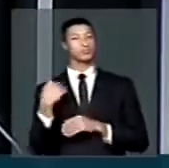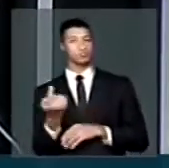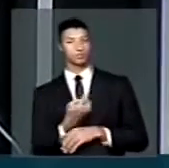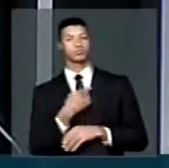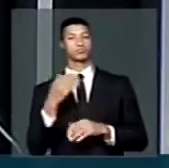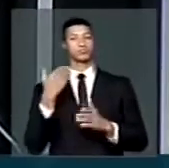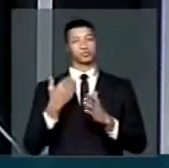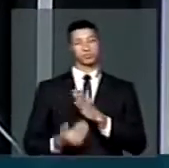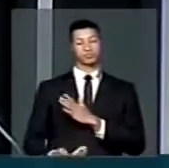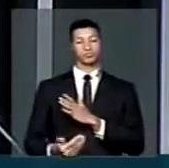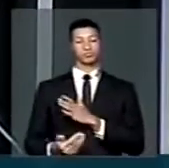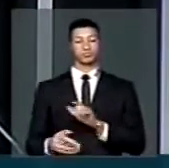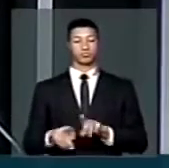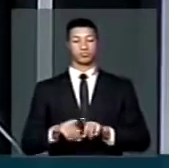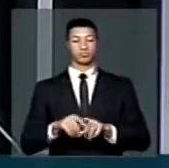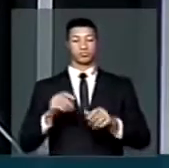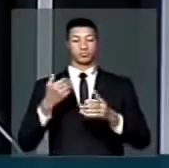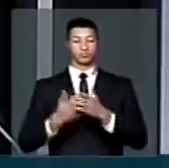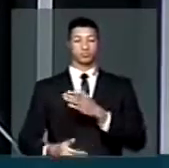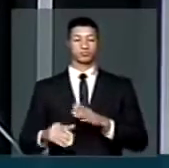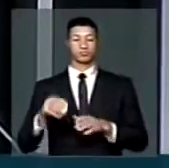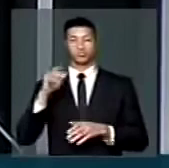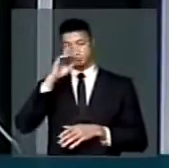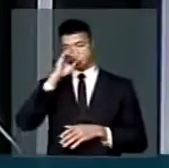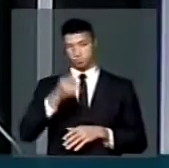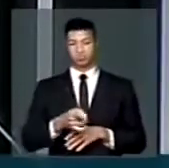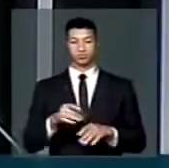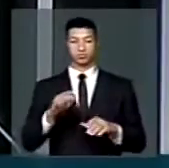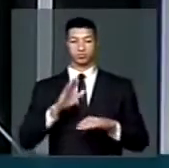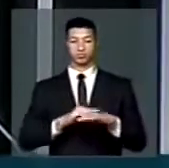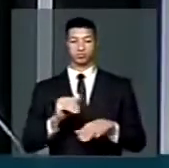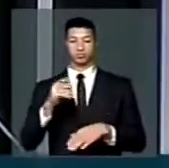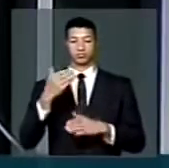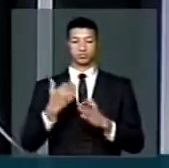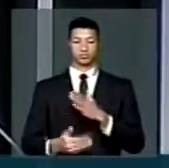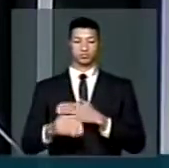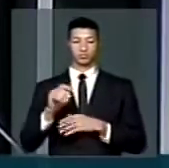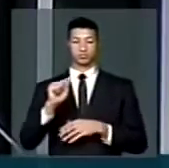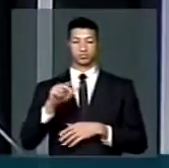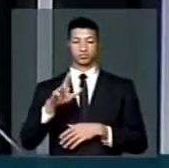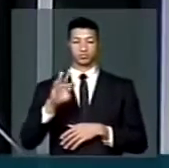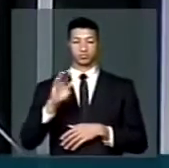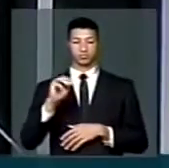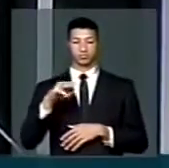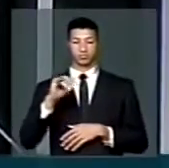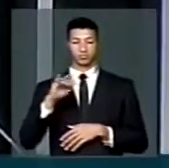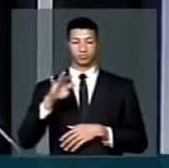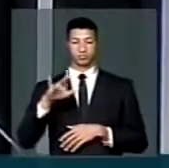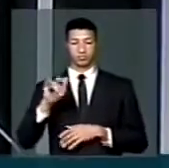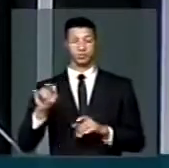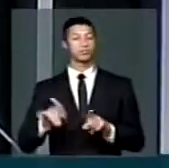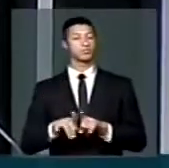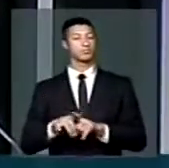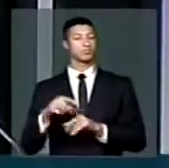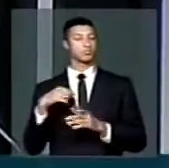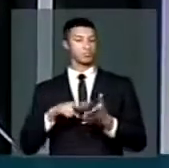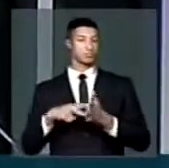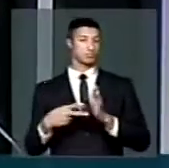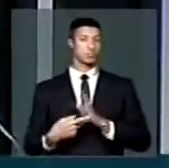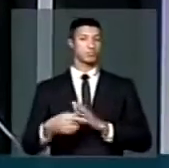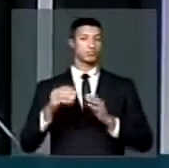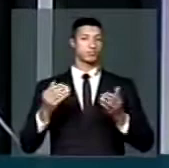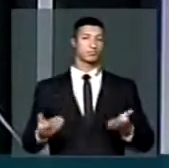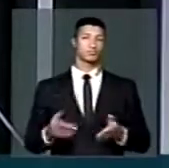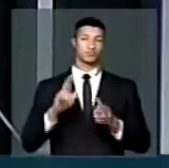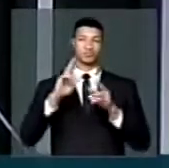da perda automática de mandato, chamada perda automática de mandato, ou seja, aquelas